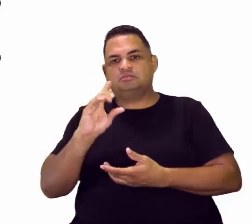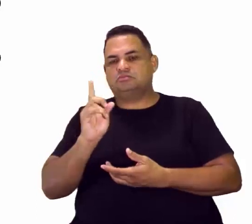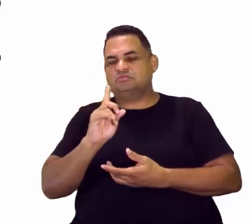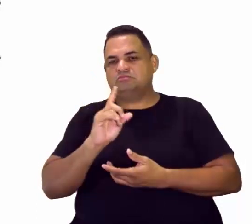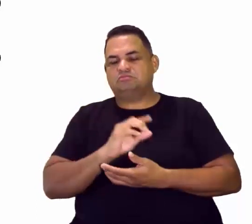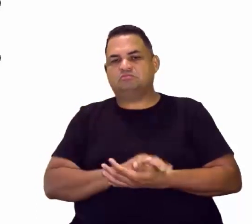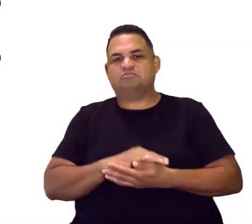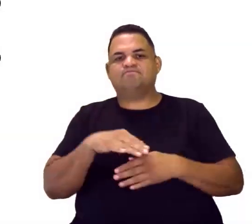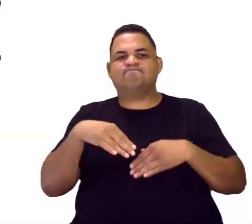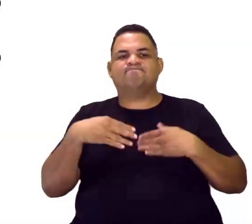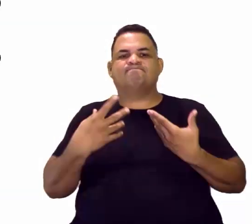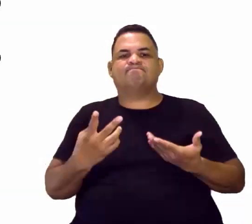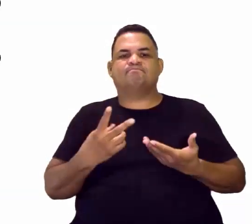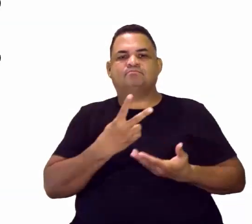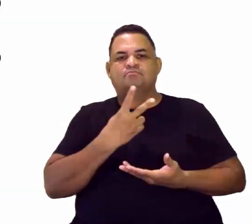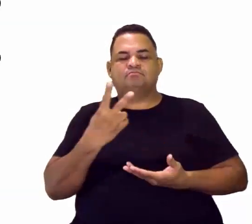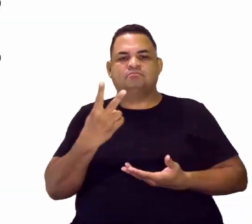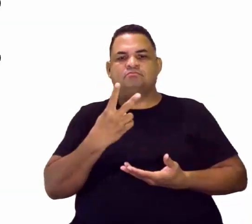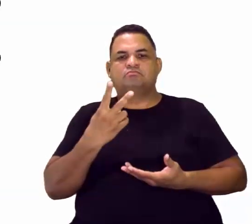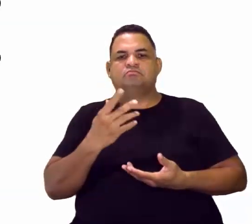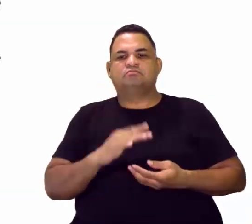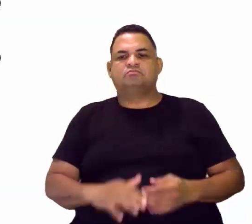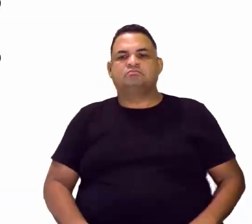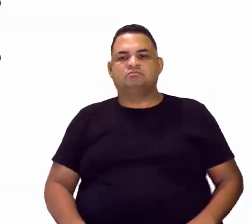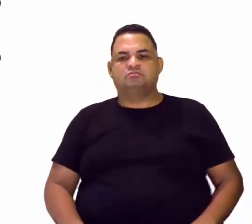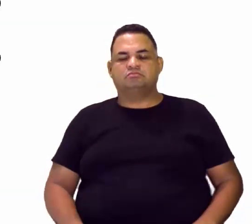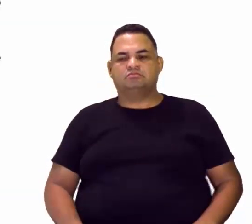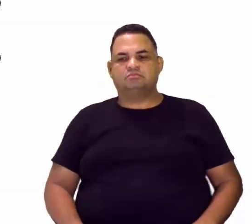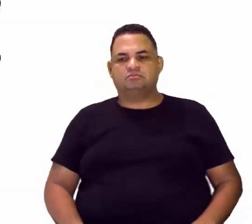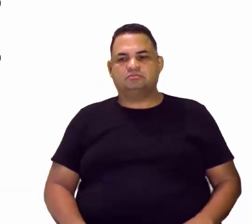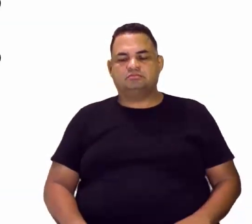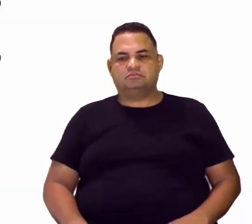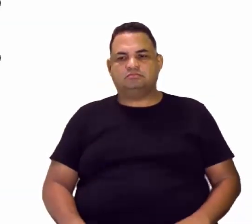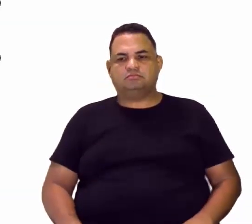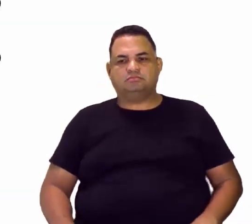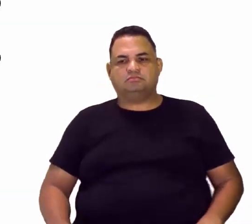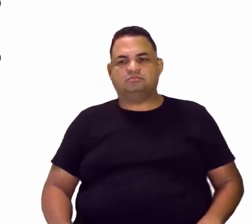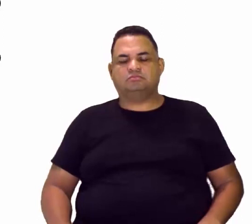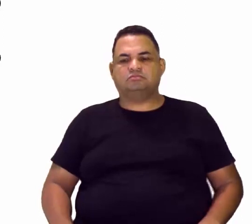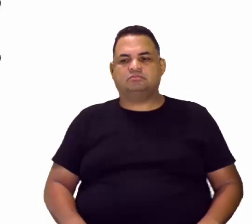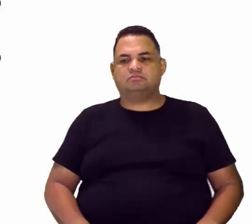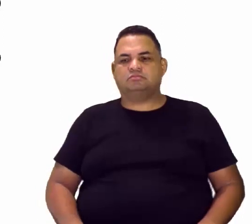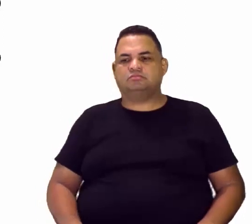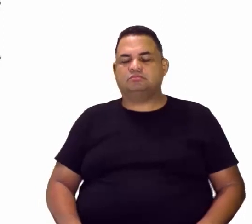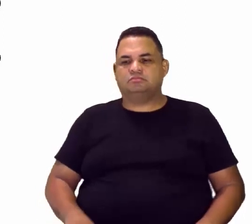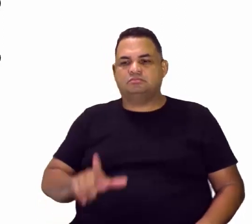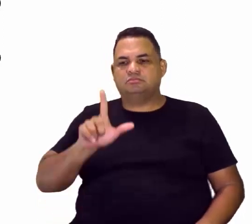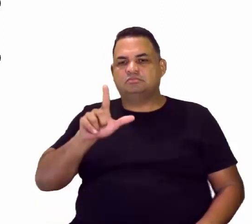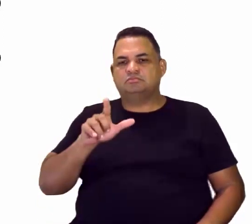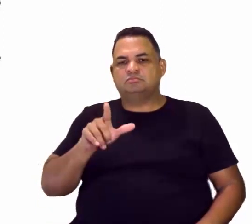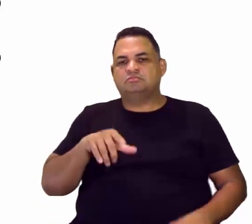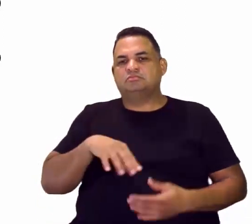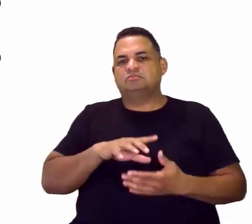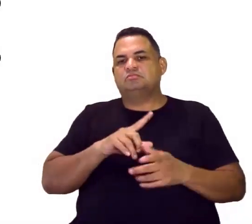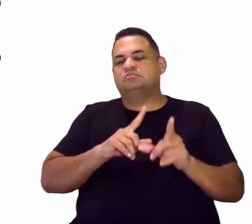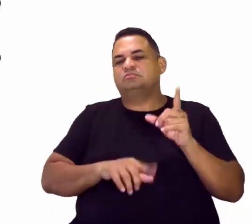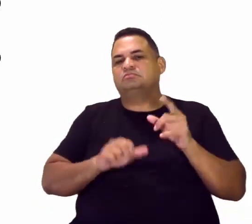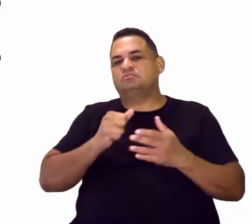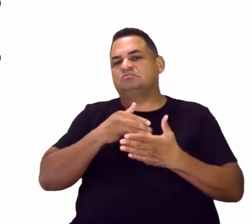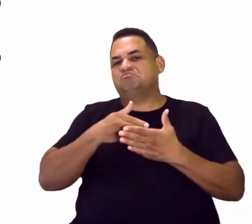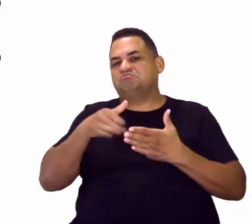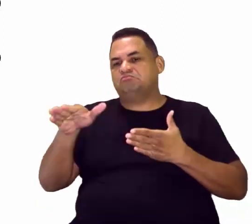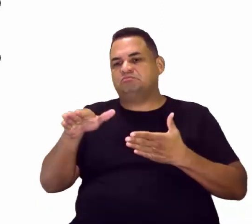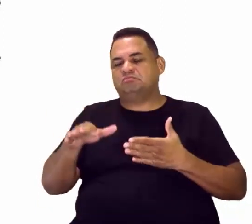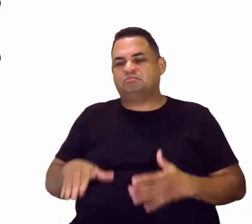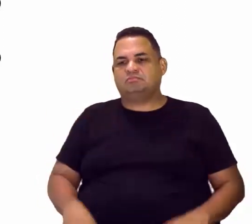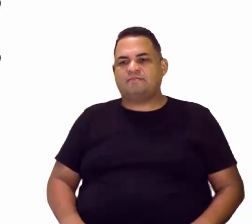HCl. E quando ele diz ambas, ele está se referindo às duas moléculas. Então, letra A Fora. Letra B. Se eu